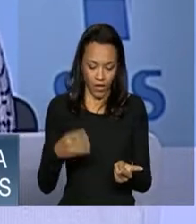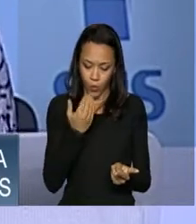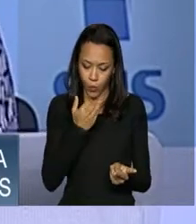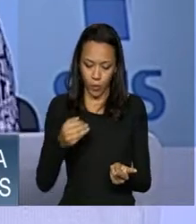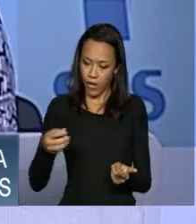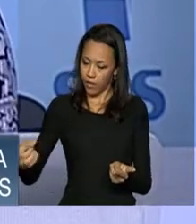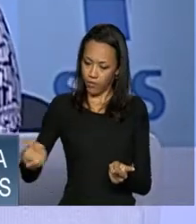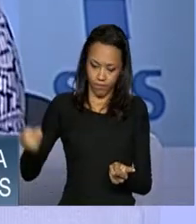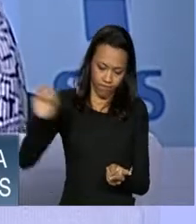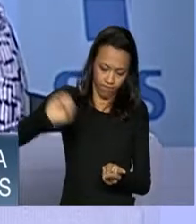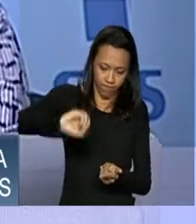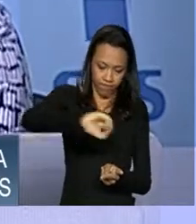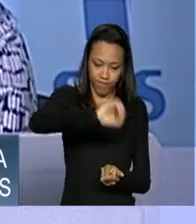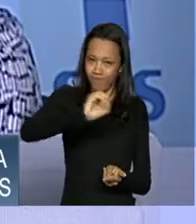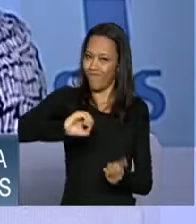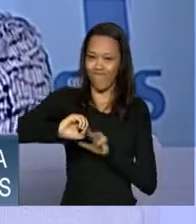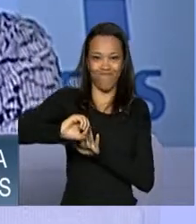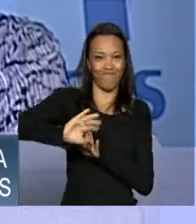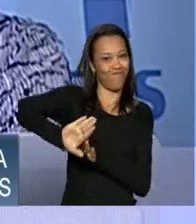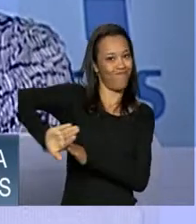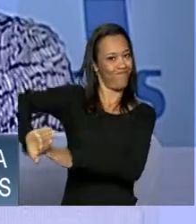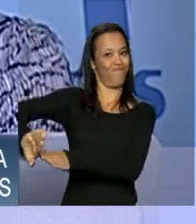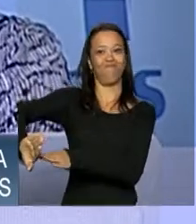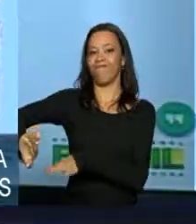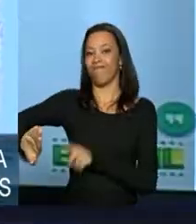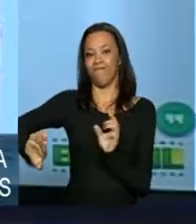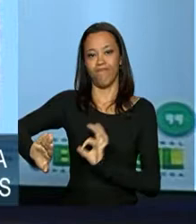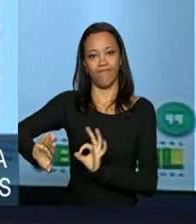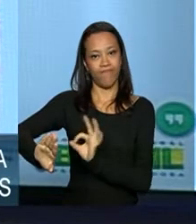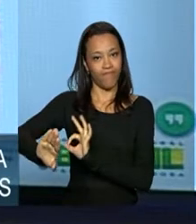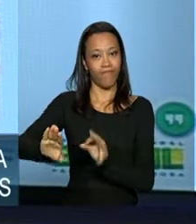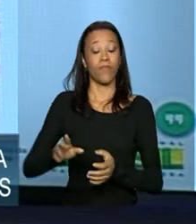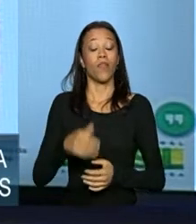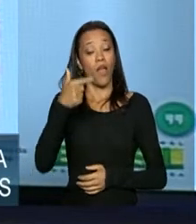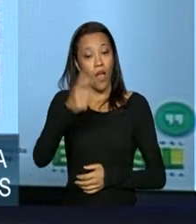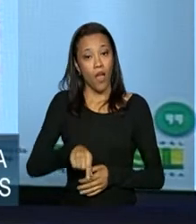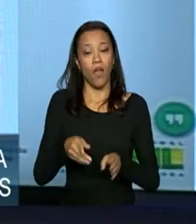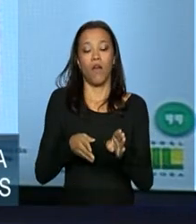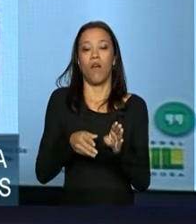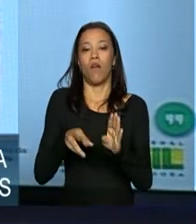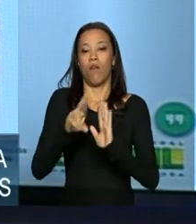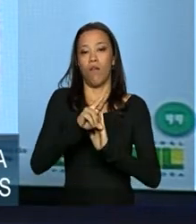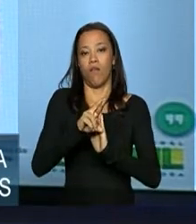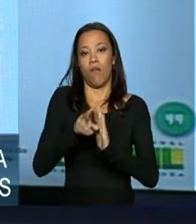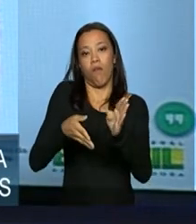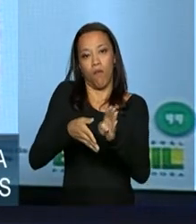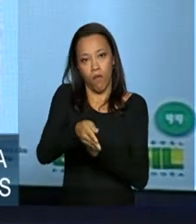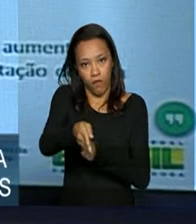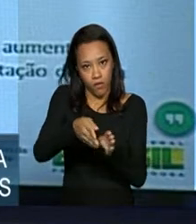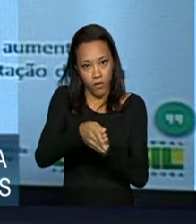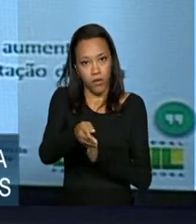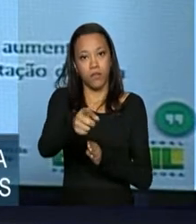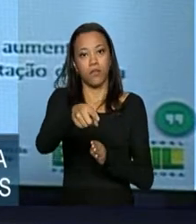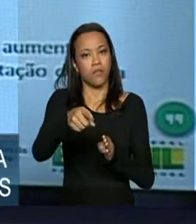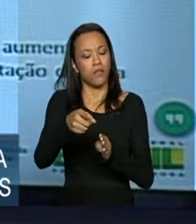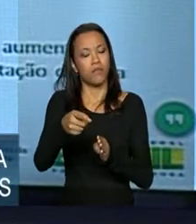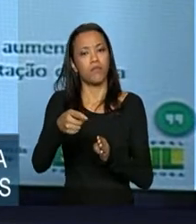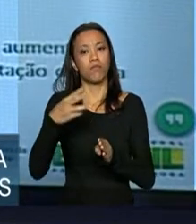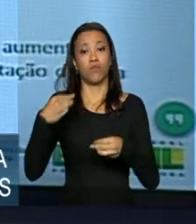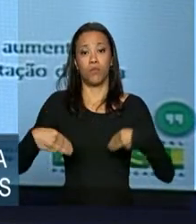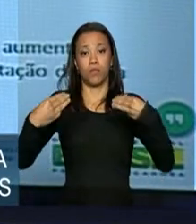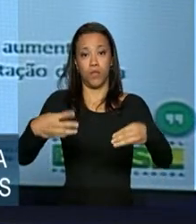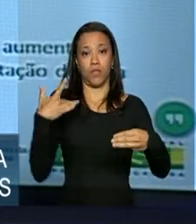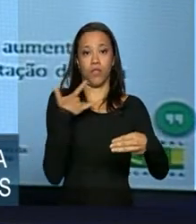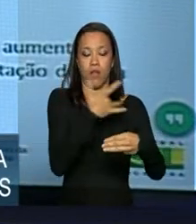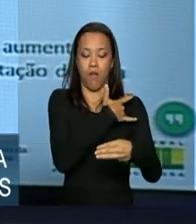simples. São inúmeras ações do Ministério da Saúde em relação à promoção da saúde.